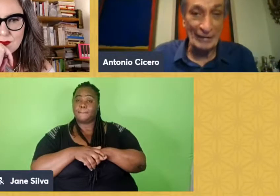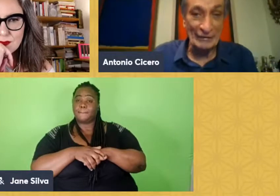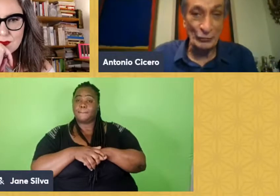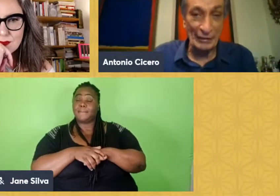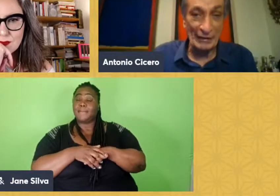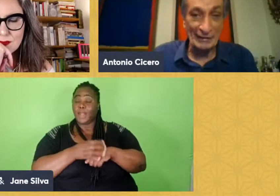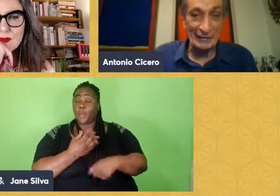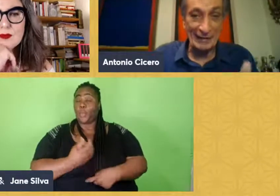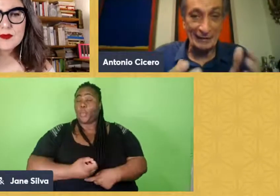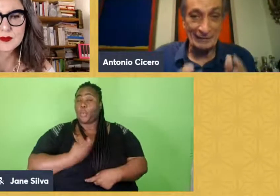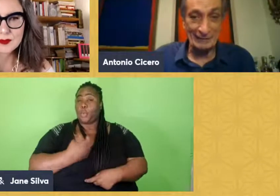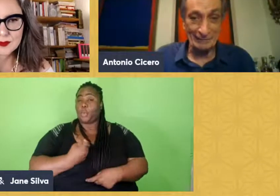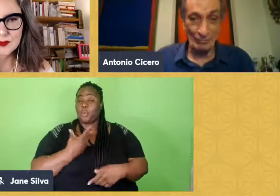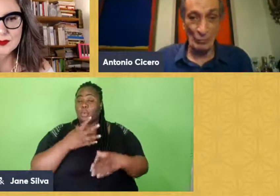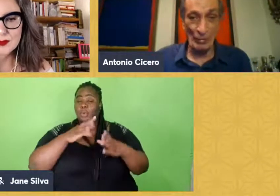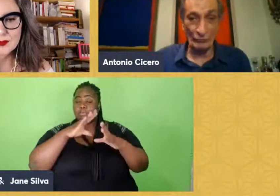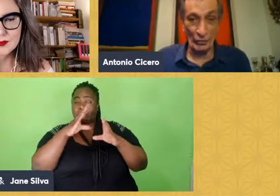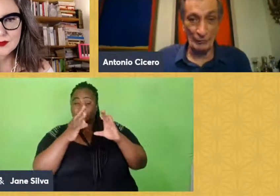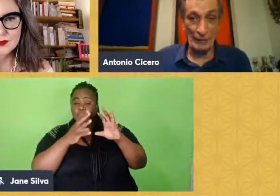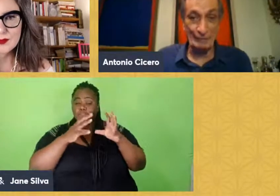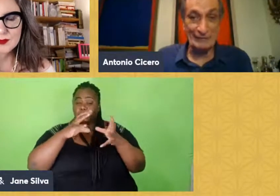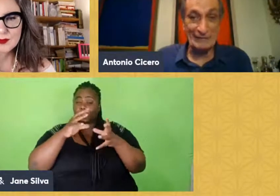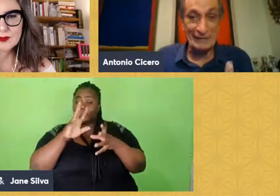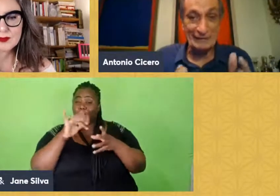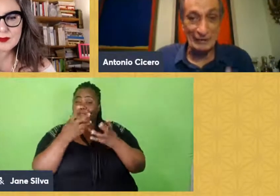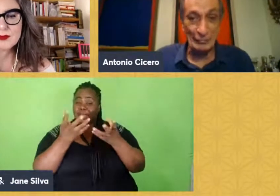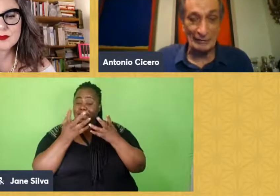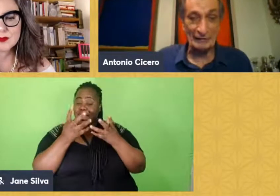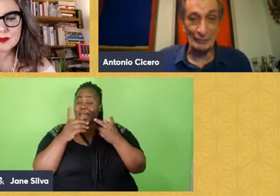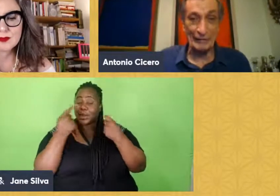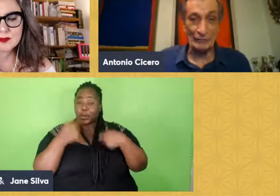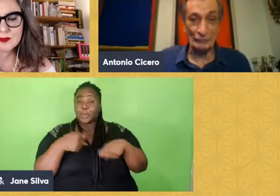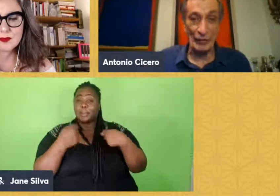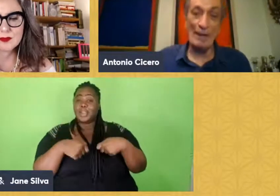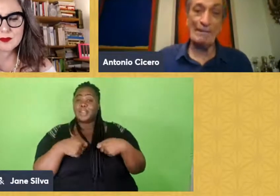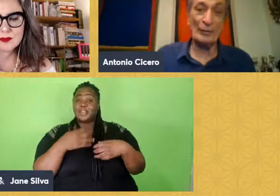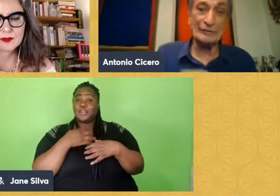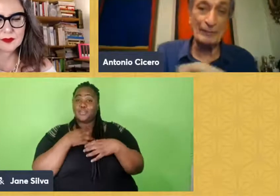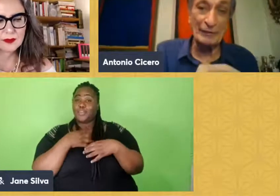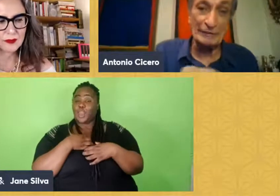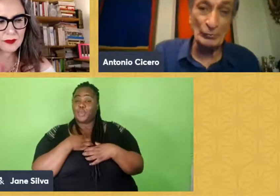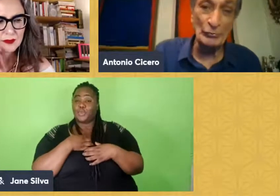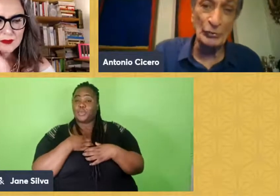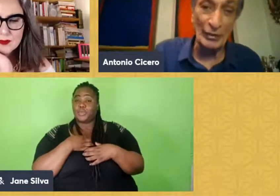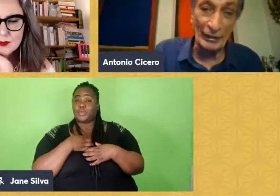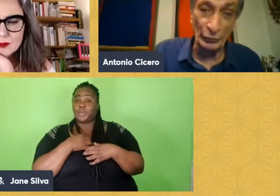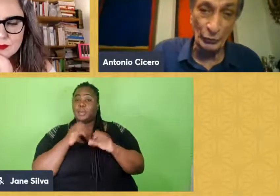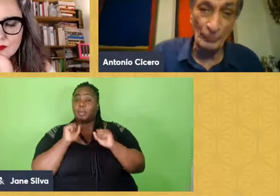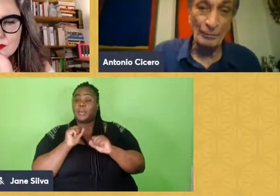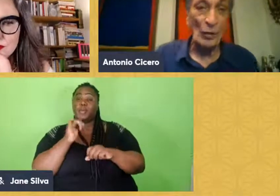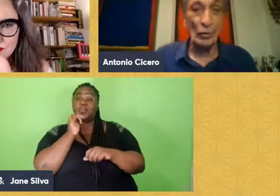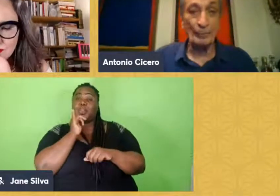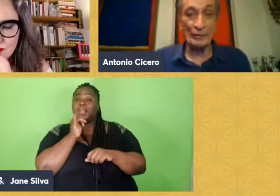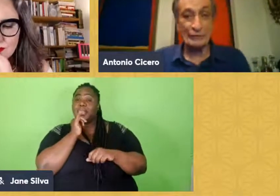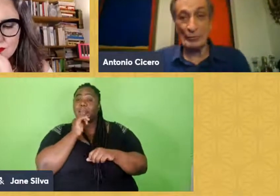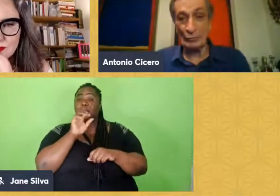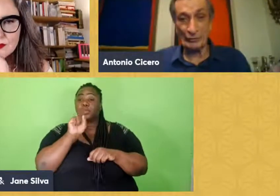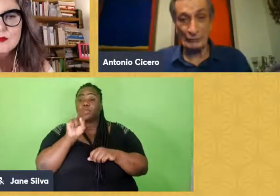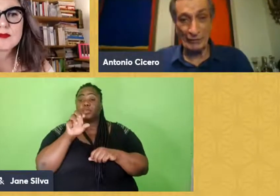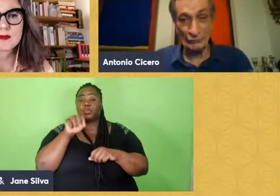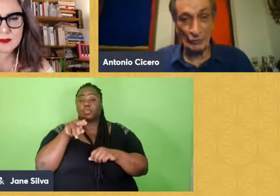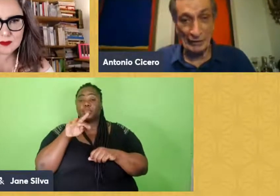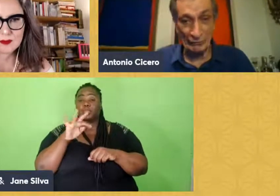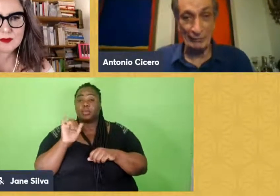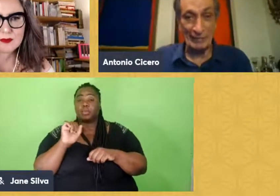forma, ele quer uma forma, ele precisa ter uma determinada forma. Pode ser, por exemplo, um soneto, ou pode ser uma